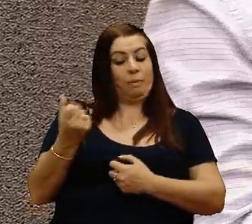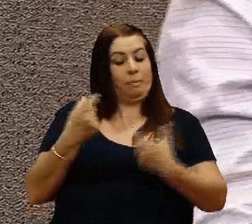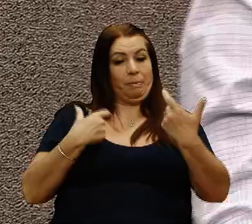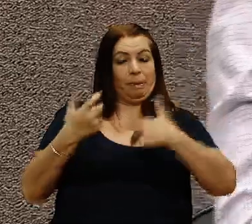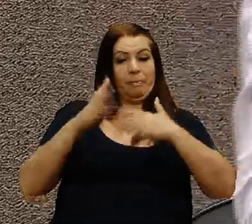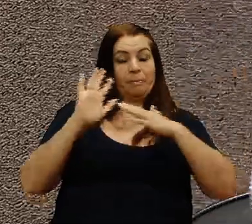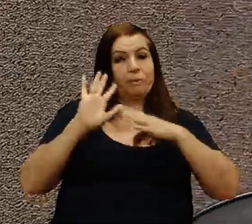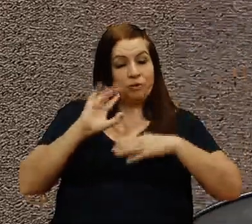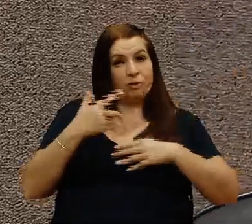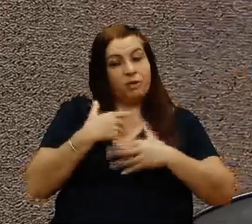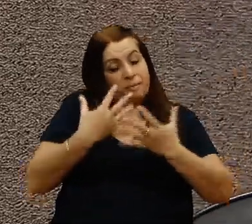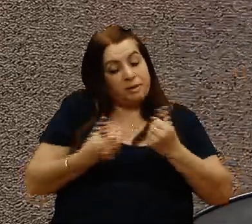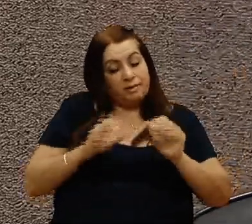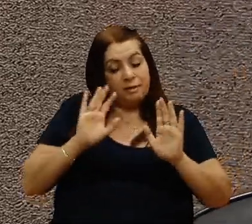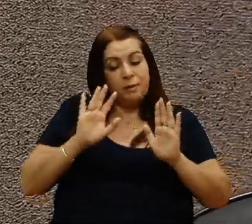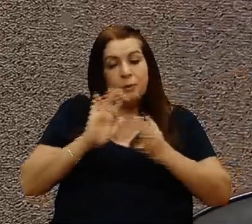né?